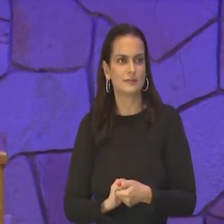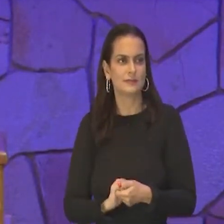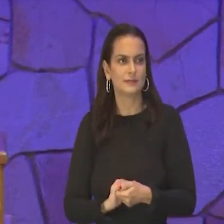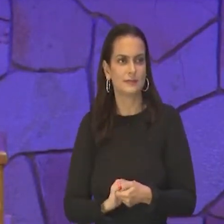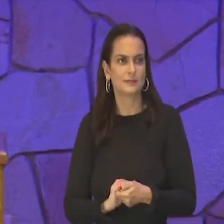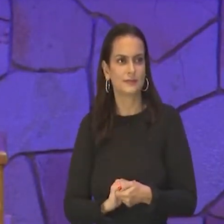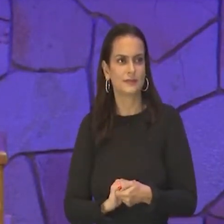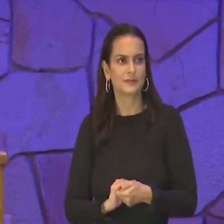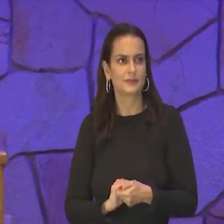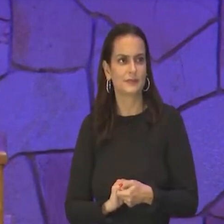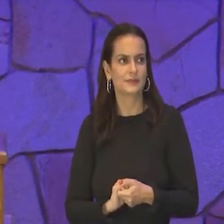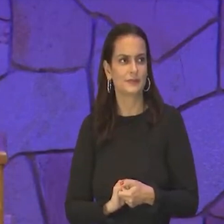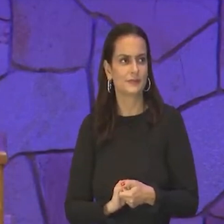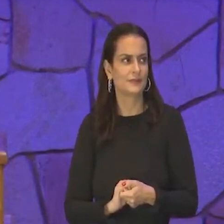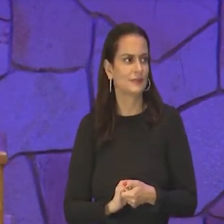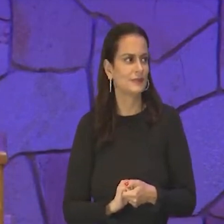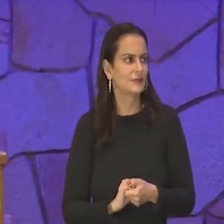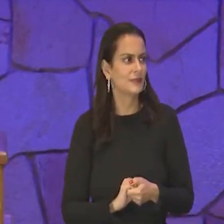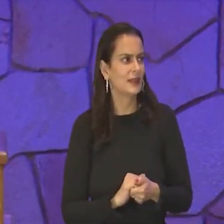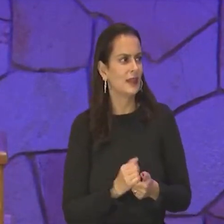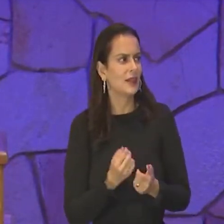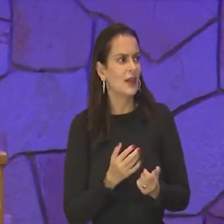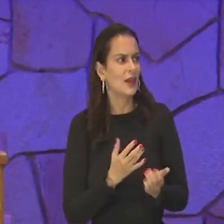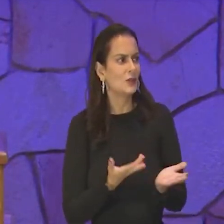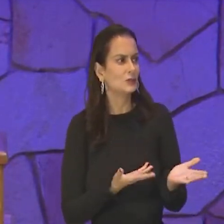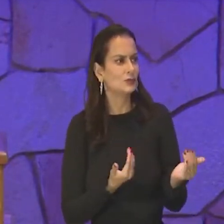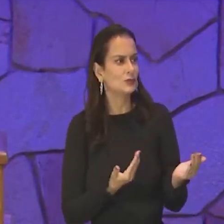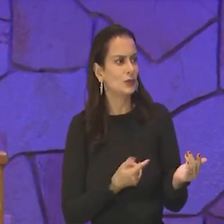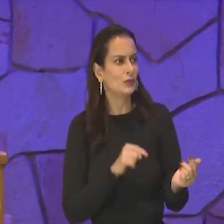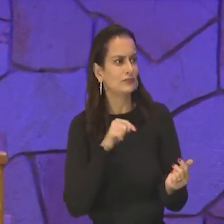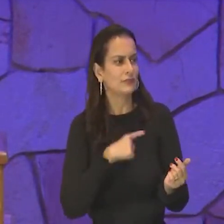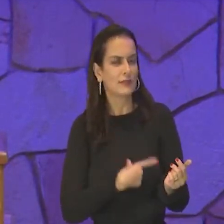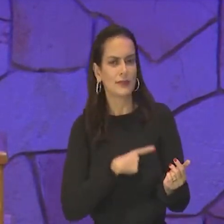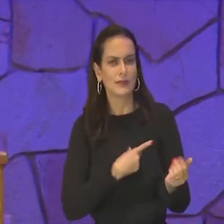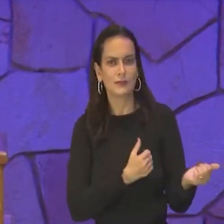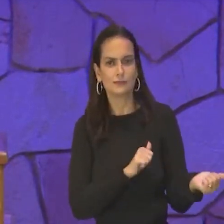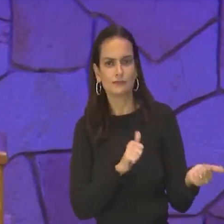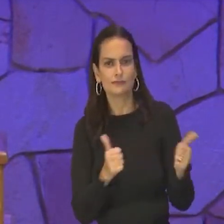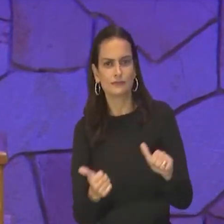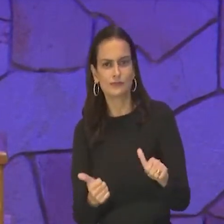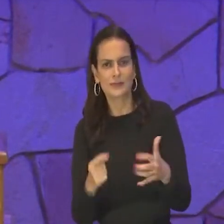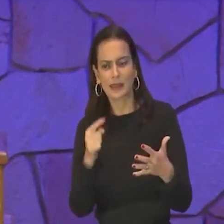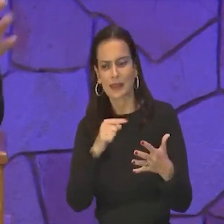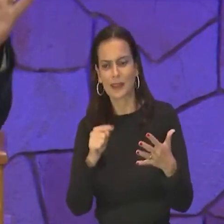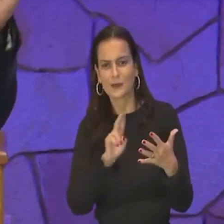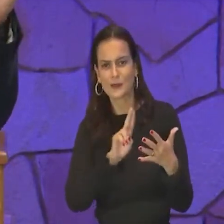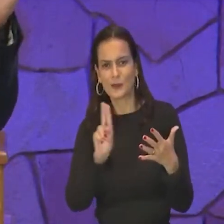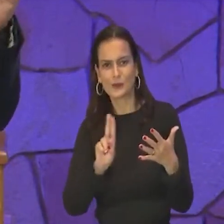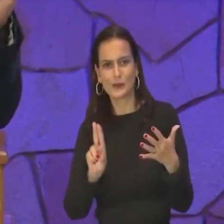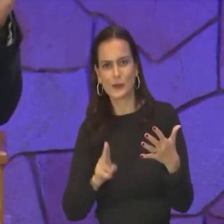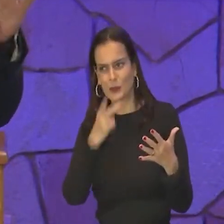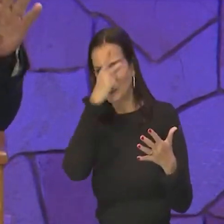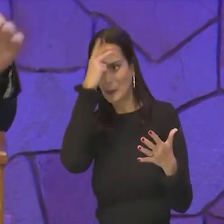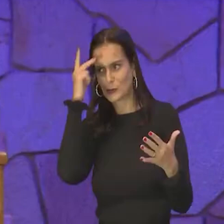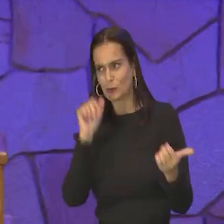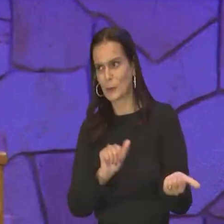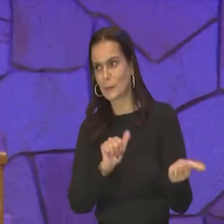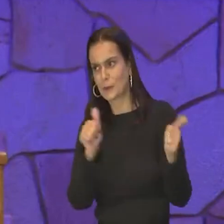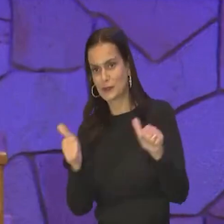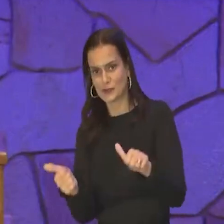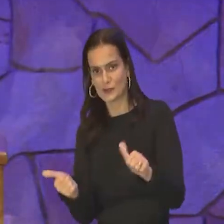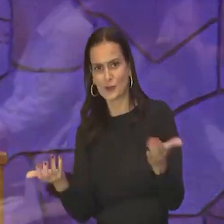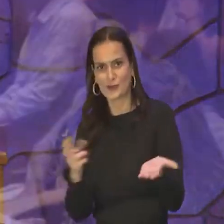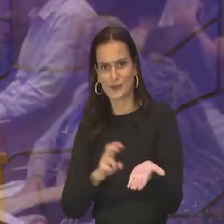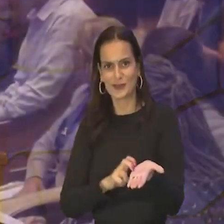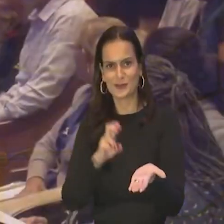vindo. Benjamin está presente? Cadê ele? Sim. Lívia e Samuel, os irmãos, estão